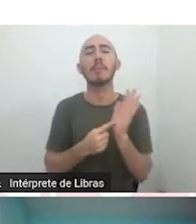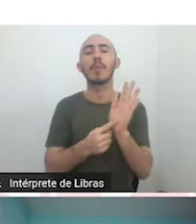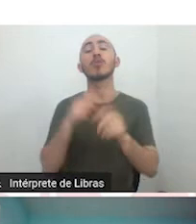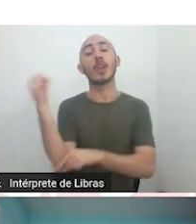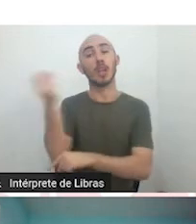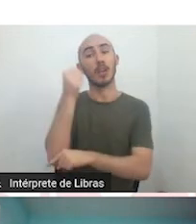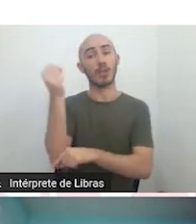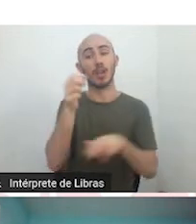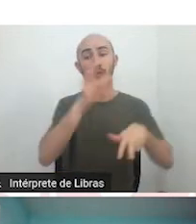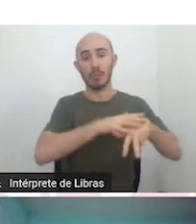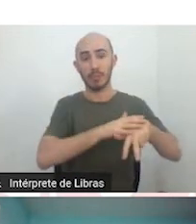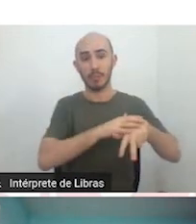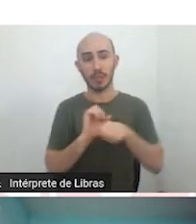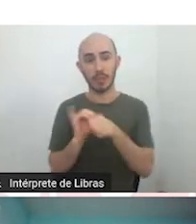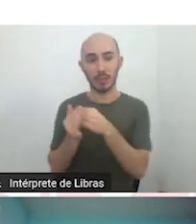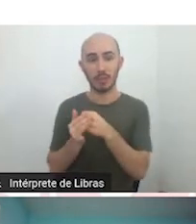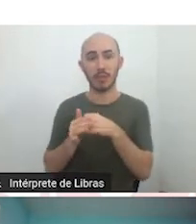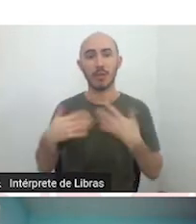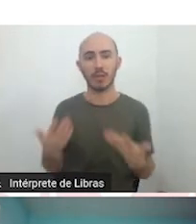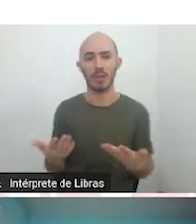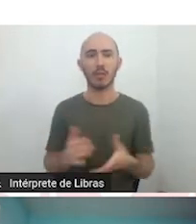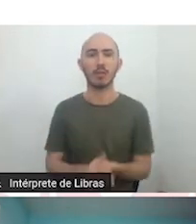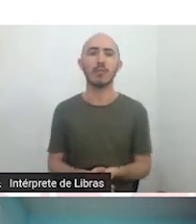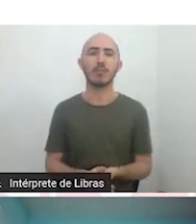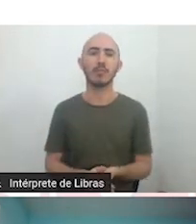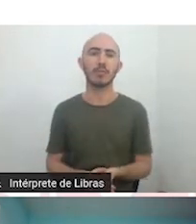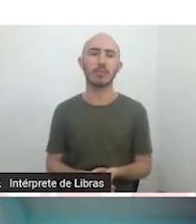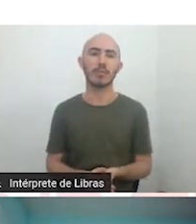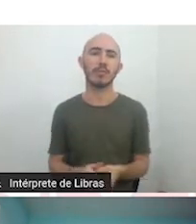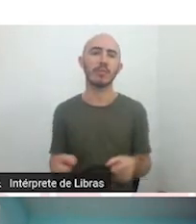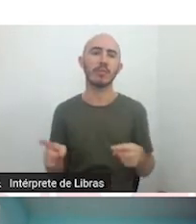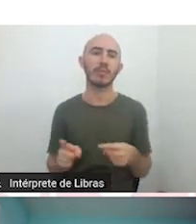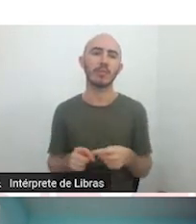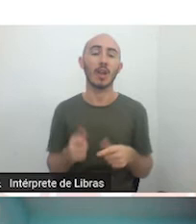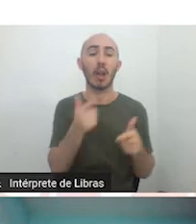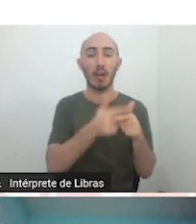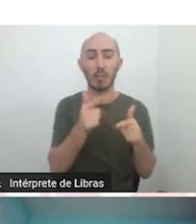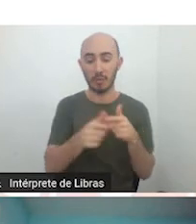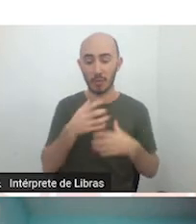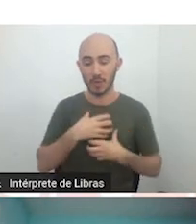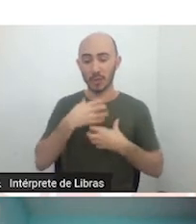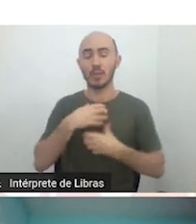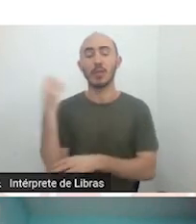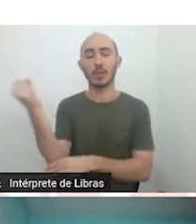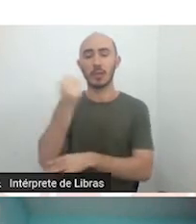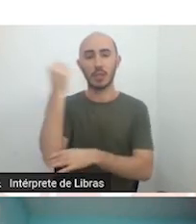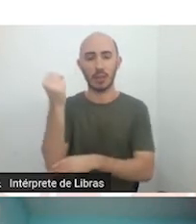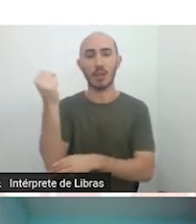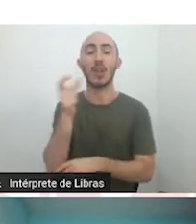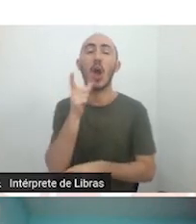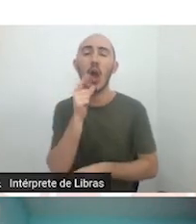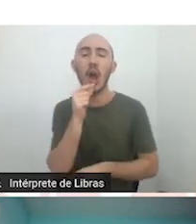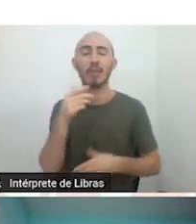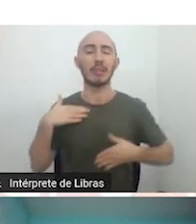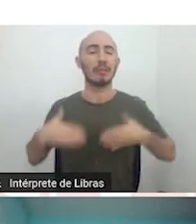COVID? Dispneia, dessaturação, piora clínica da doença de base, ou seja, o paciente tem uma IC, tem